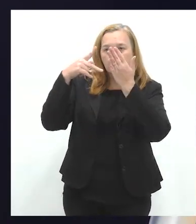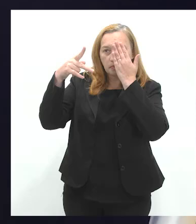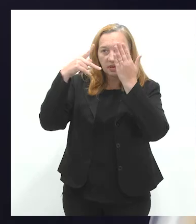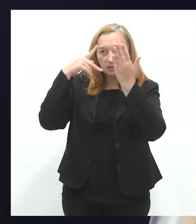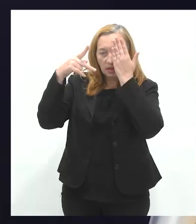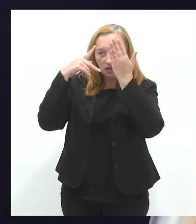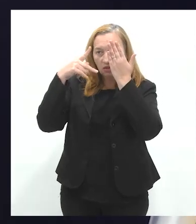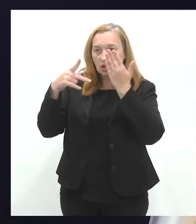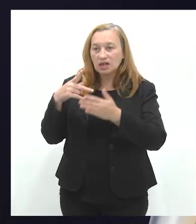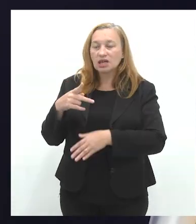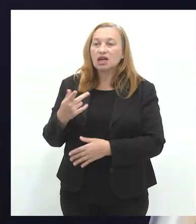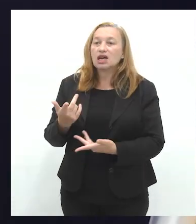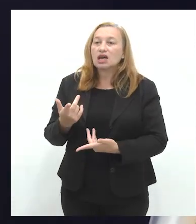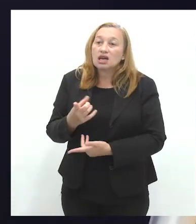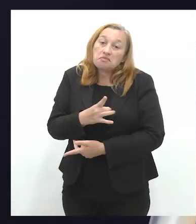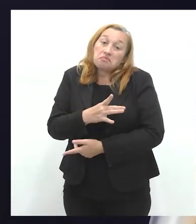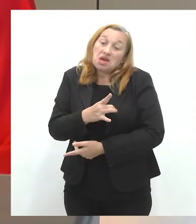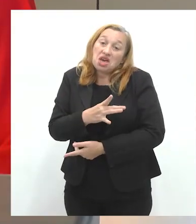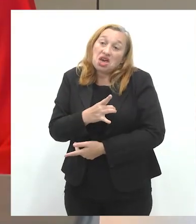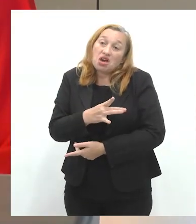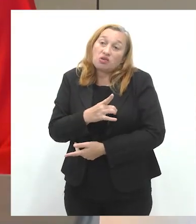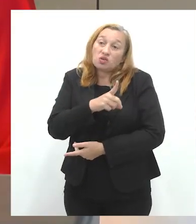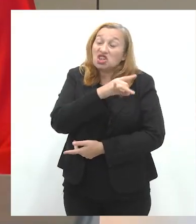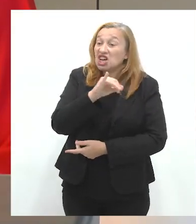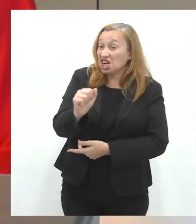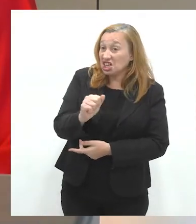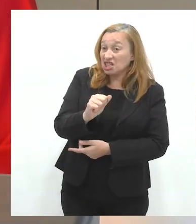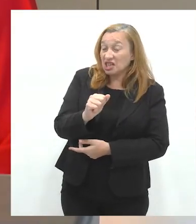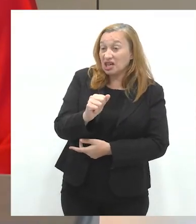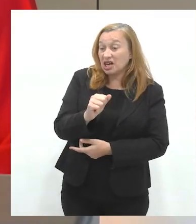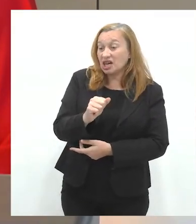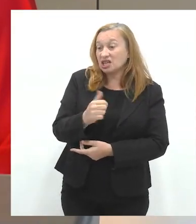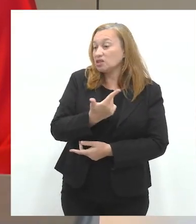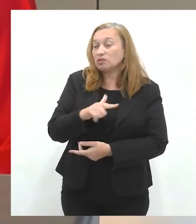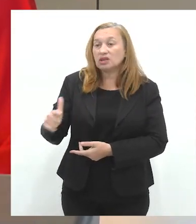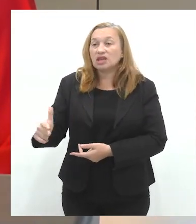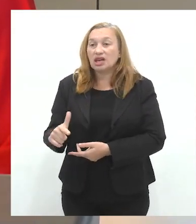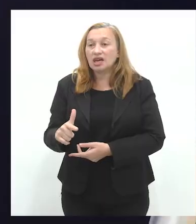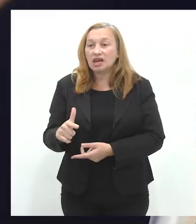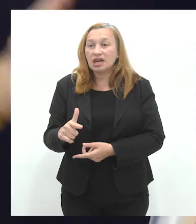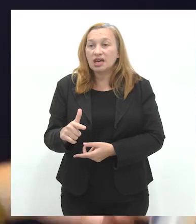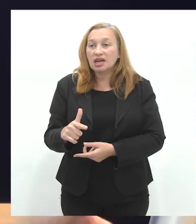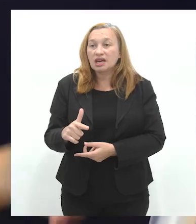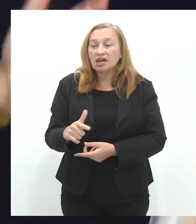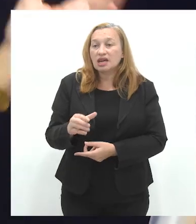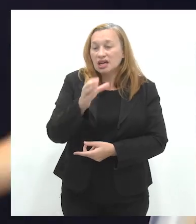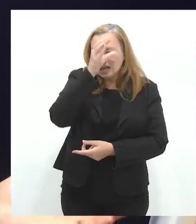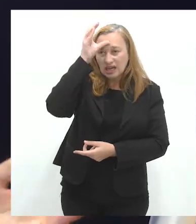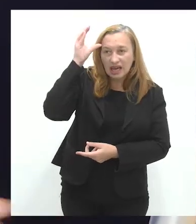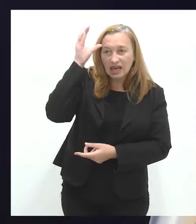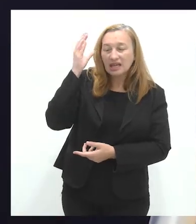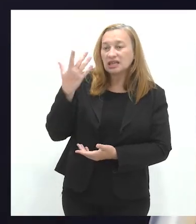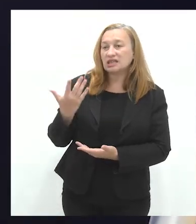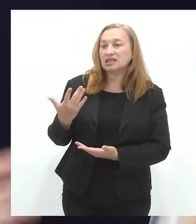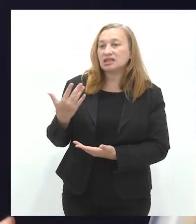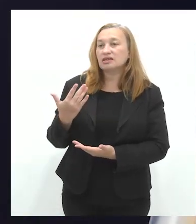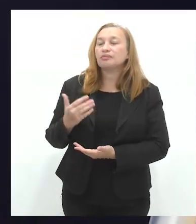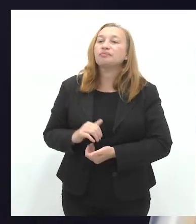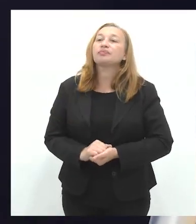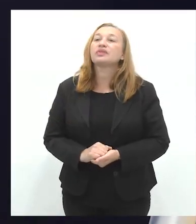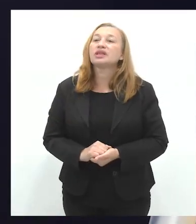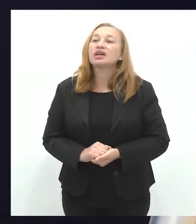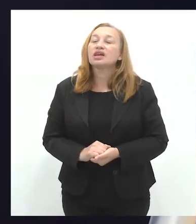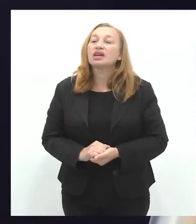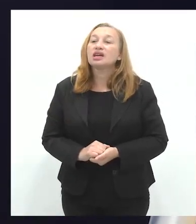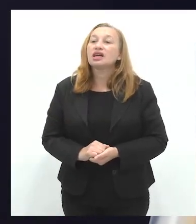medo de não ter pacientes, por medo de deixar a estabilidade que elas pensam que tem na escola e não